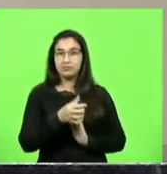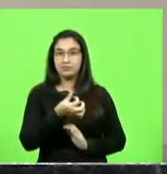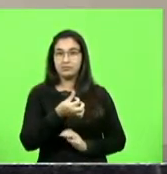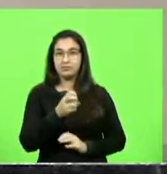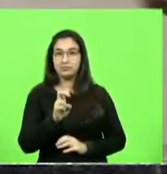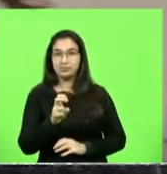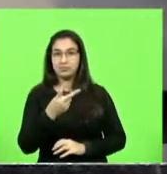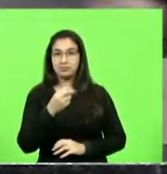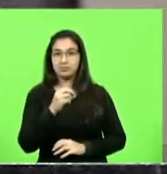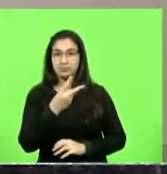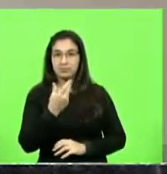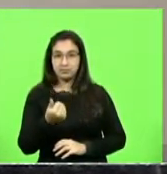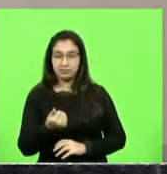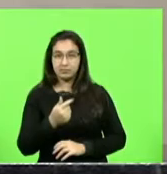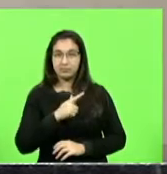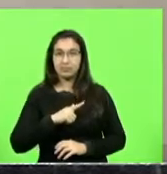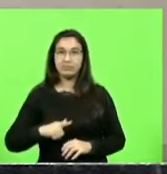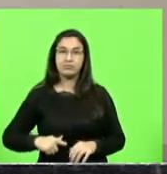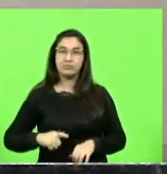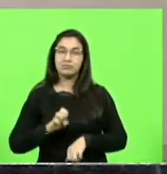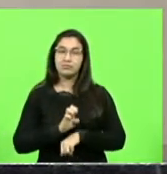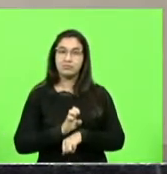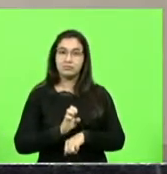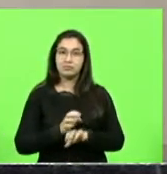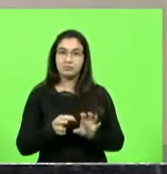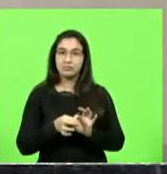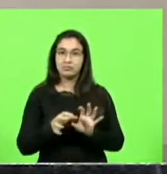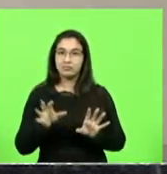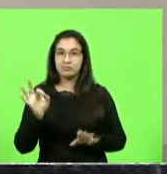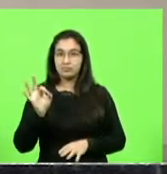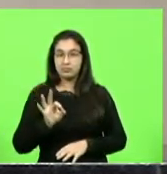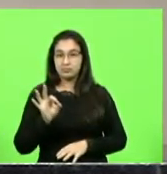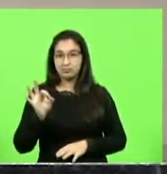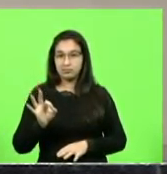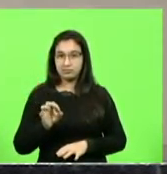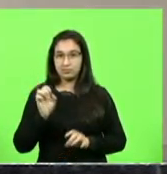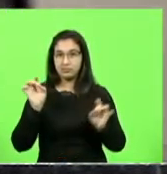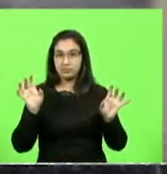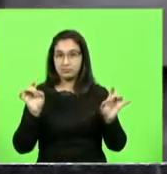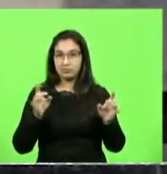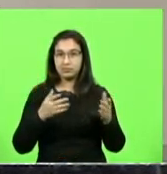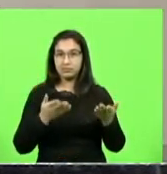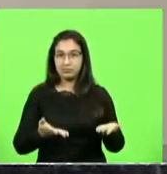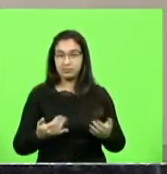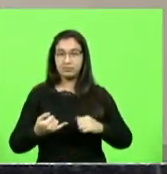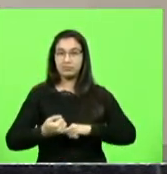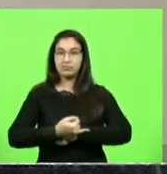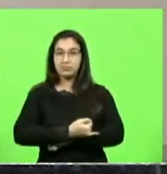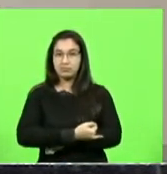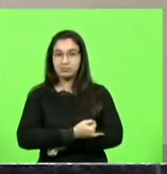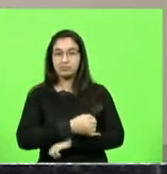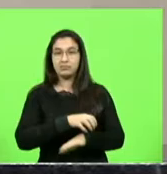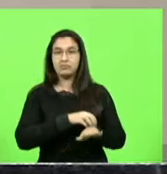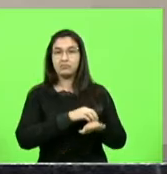autoria do Governo do Estado, que autoriza a abertura de crédito especial em favor da Secretaria de Estado da Infraestrutura e Mobilidade e adota